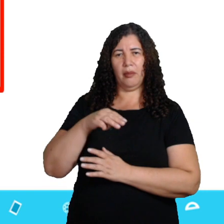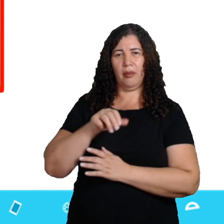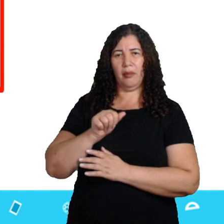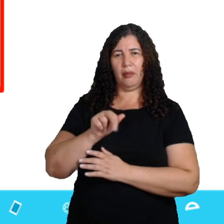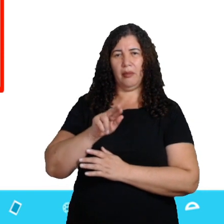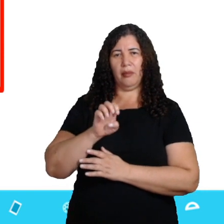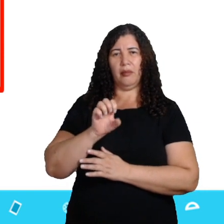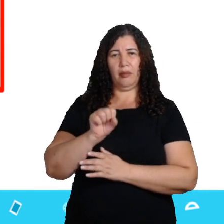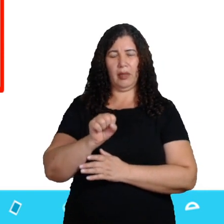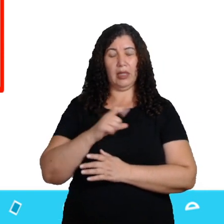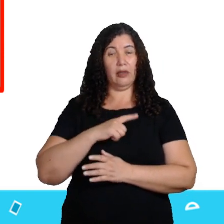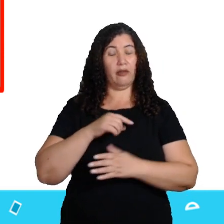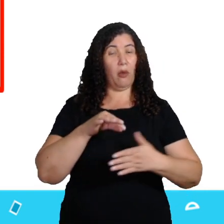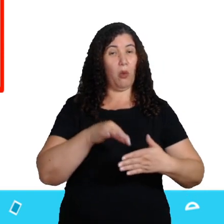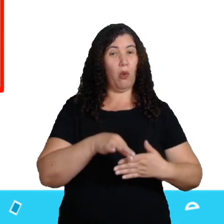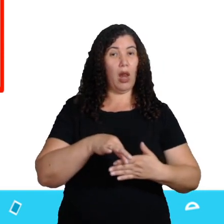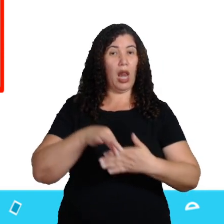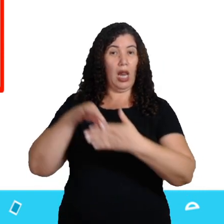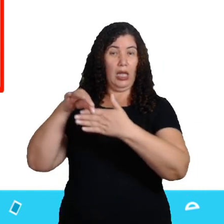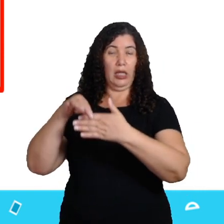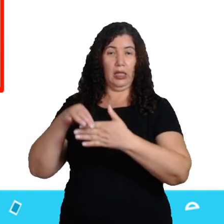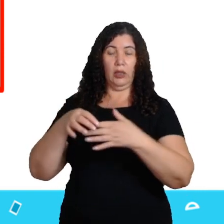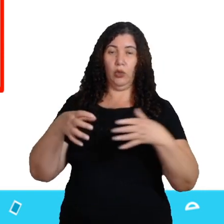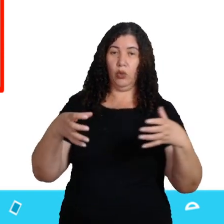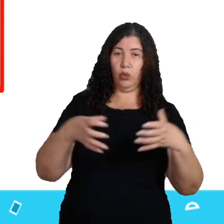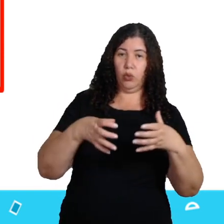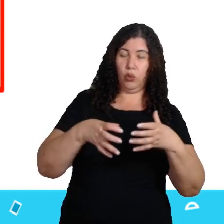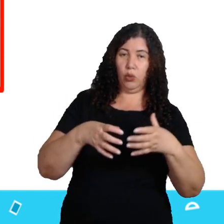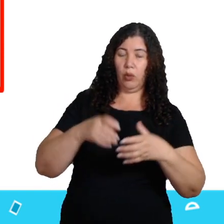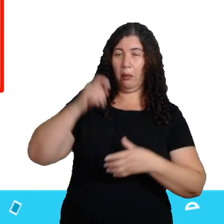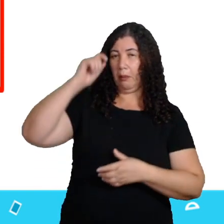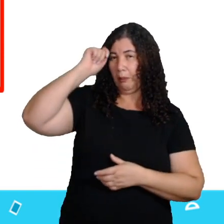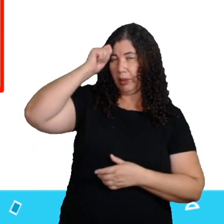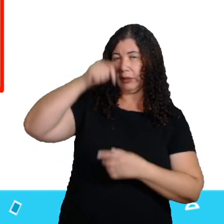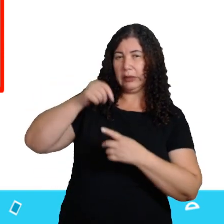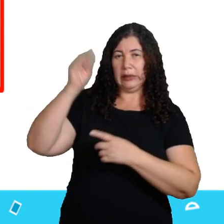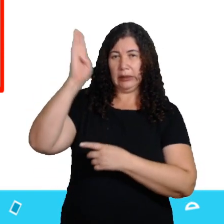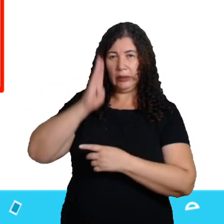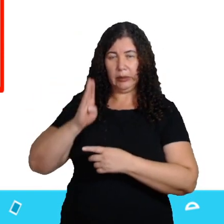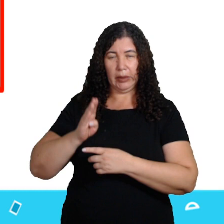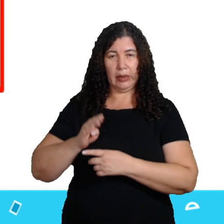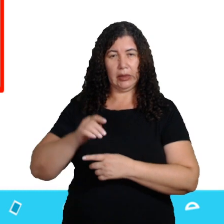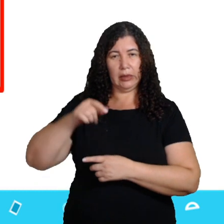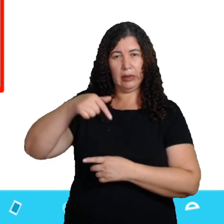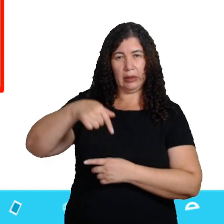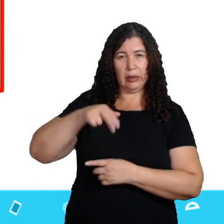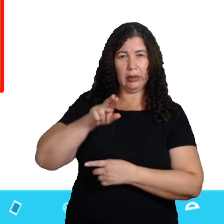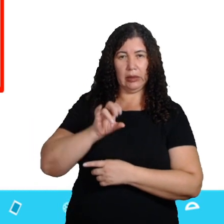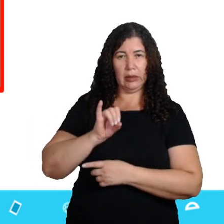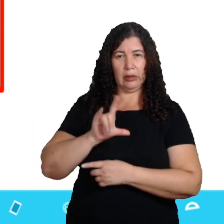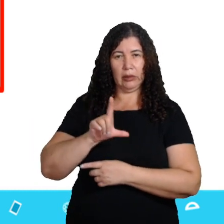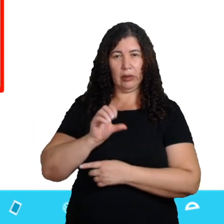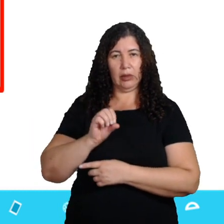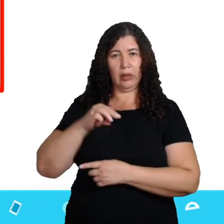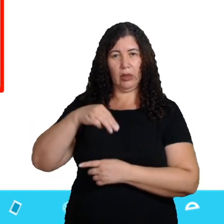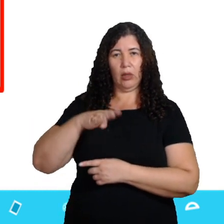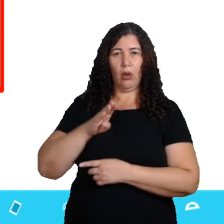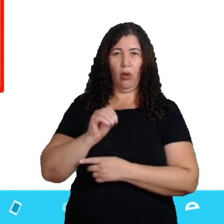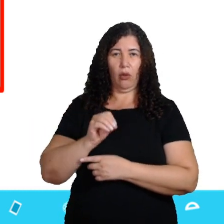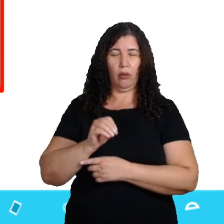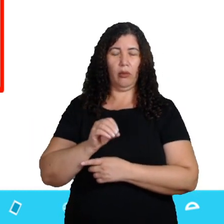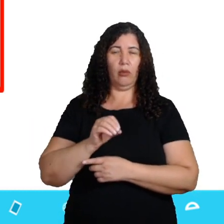dos líderes do maior quilombo que já existiu no Brasil. O famoso Quilombo